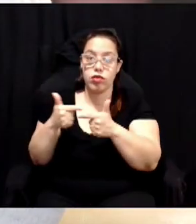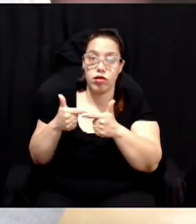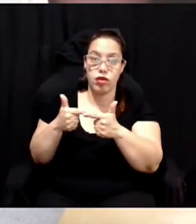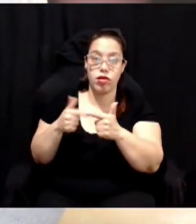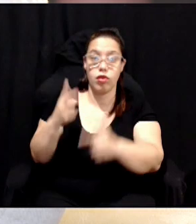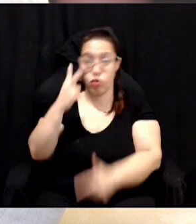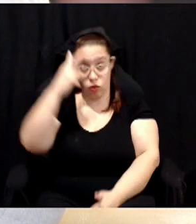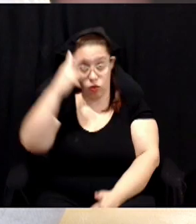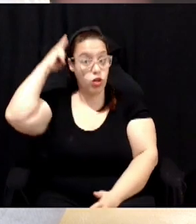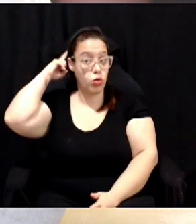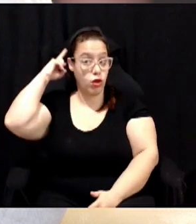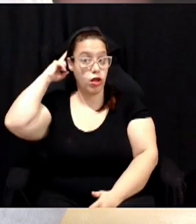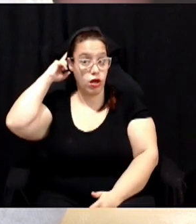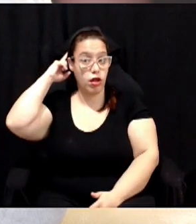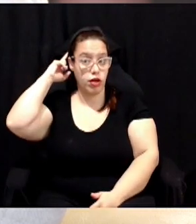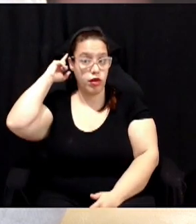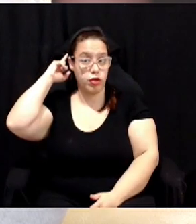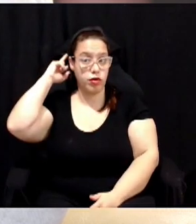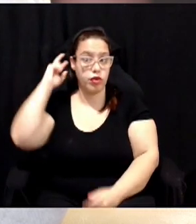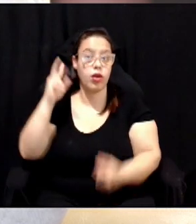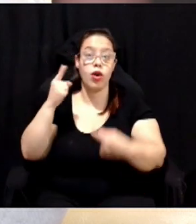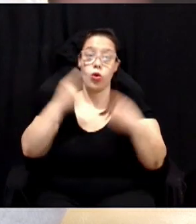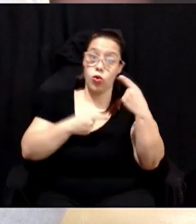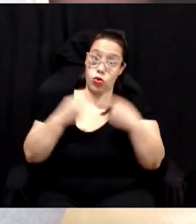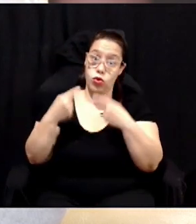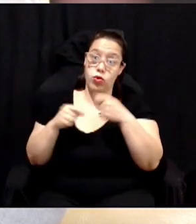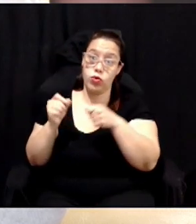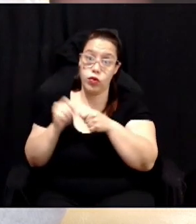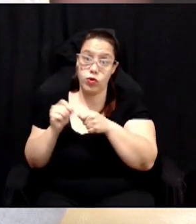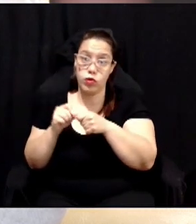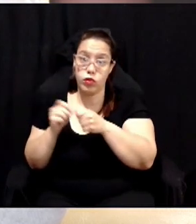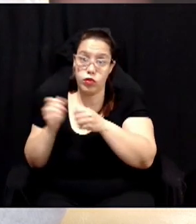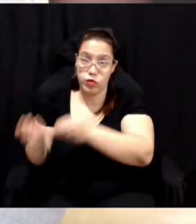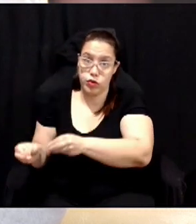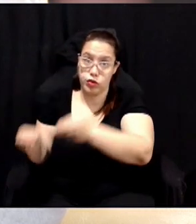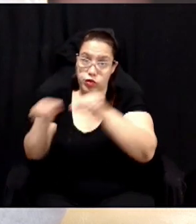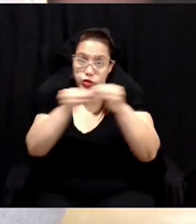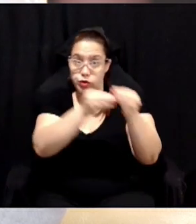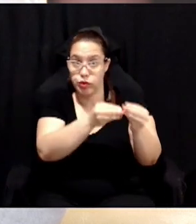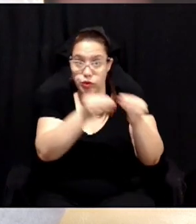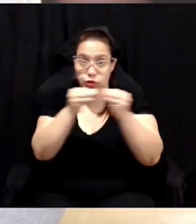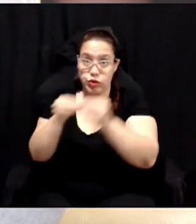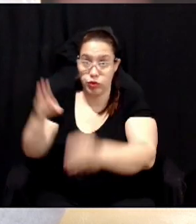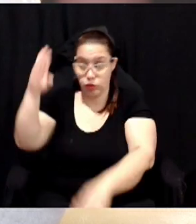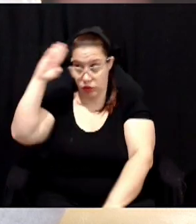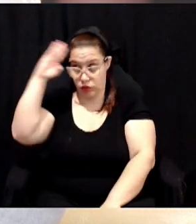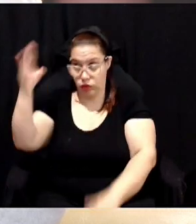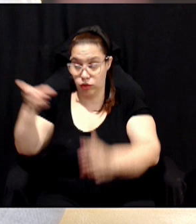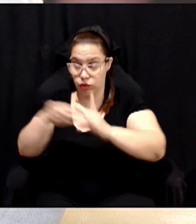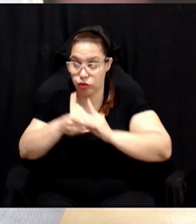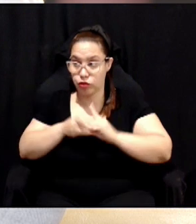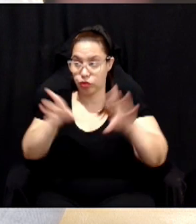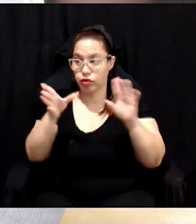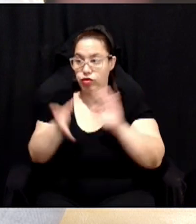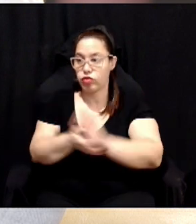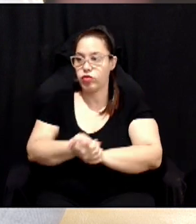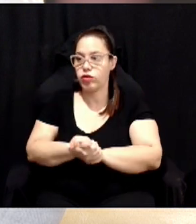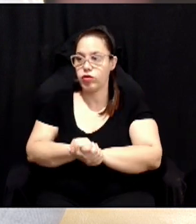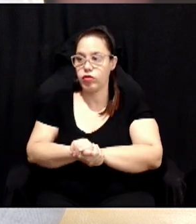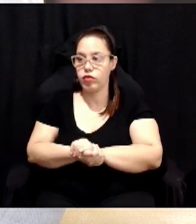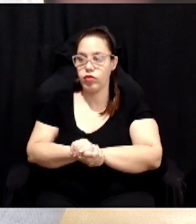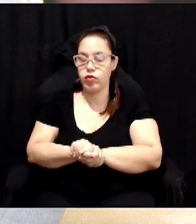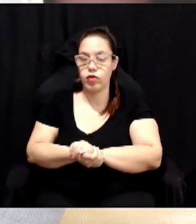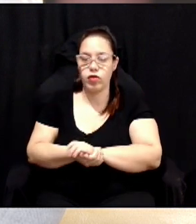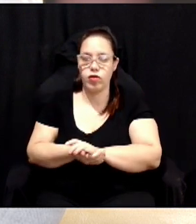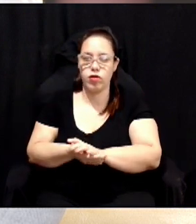né? E esse é um debate que foi feito na transição, no fim da ditadura para a democracia, que além de, pegando um pouco a música dos